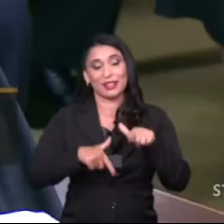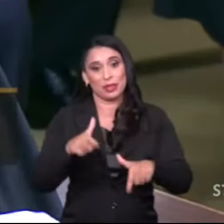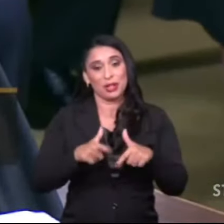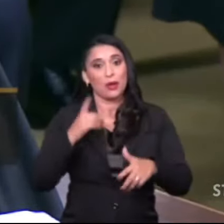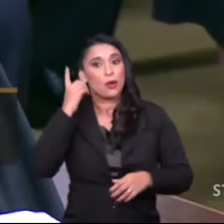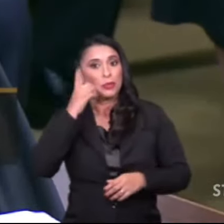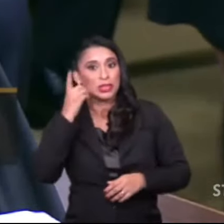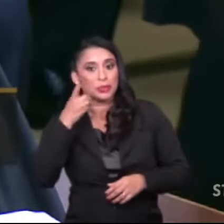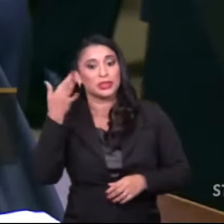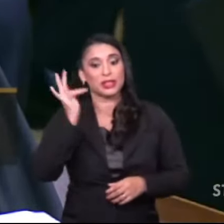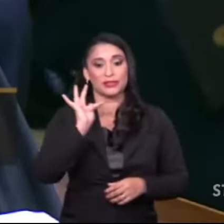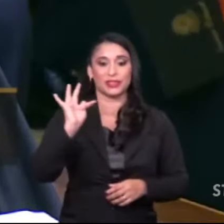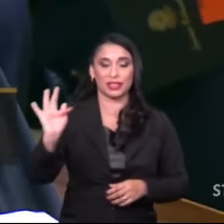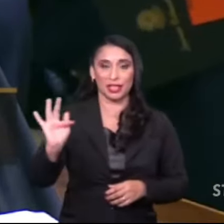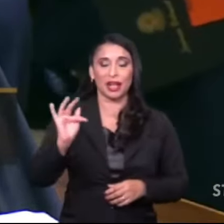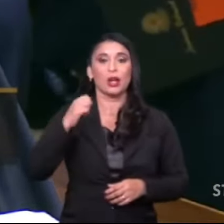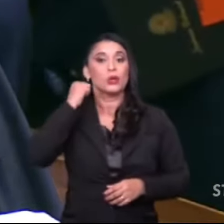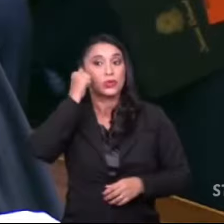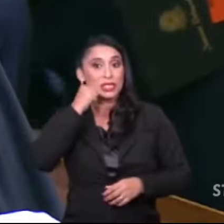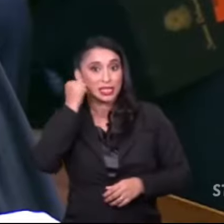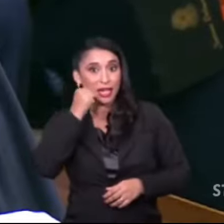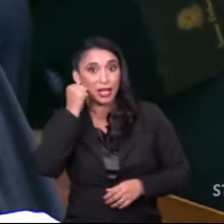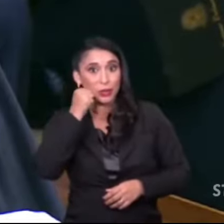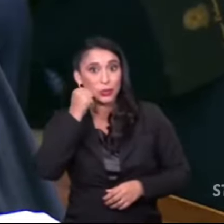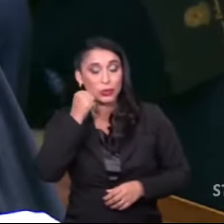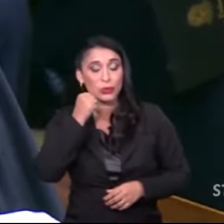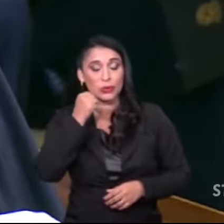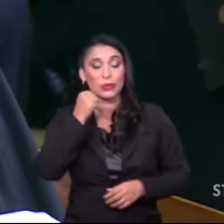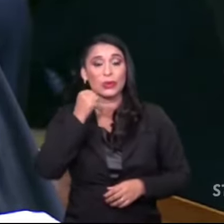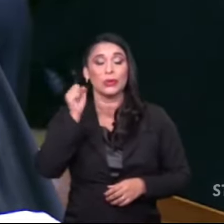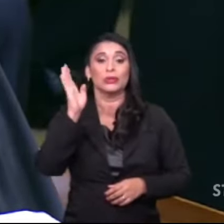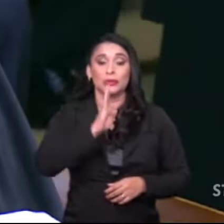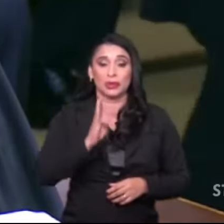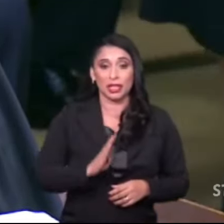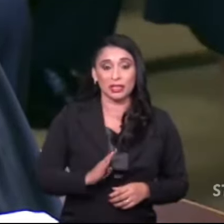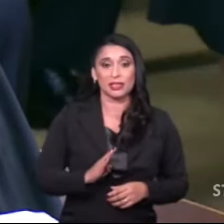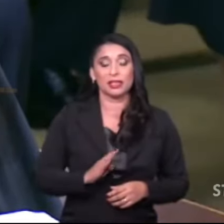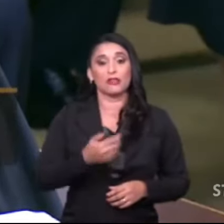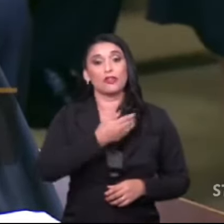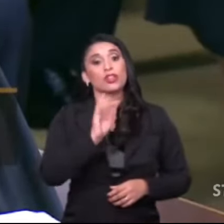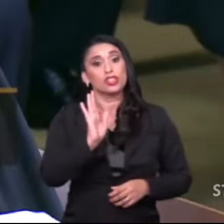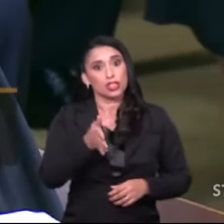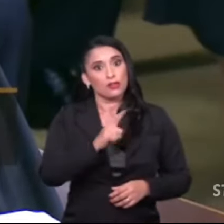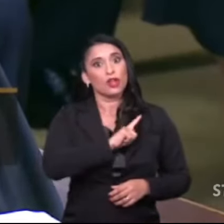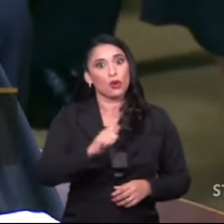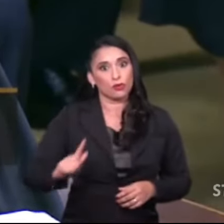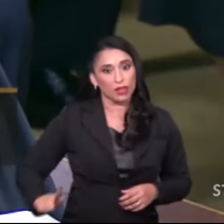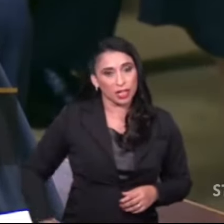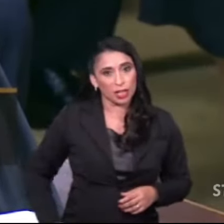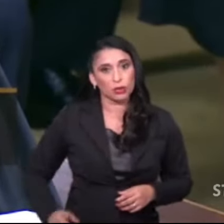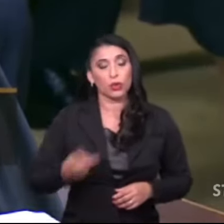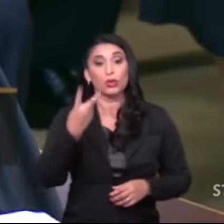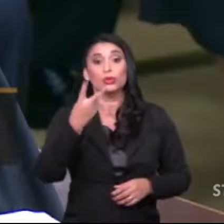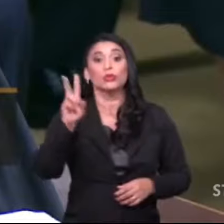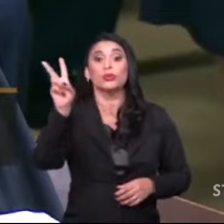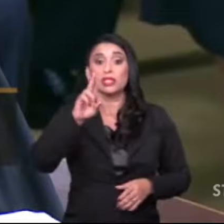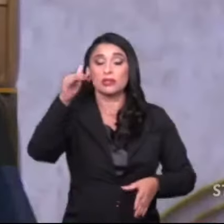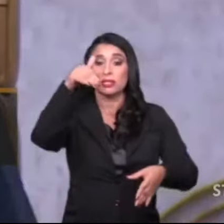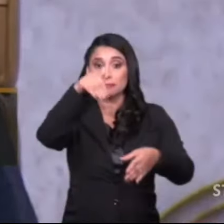deputado federal, foi senador da República, foi governador de Estado por duas vezes, reeleito de